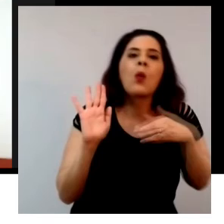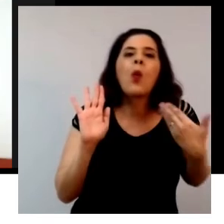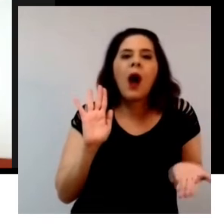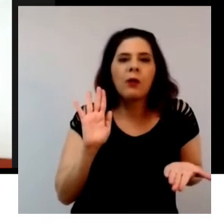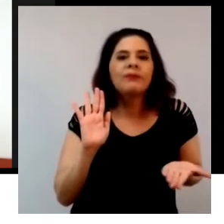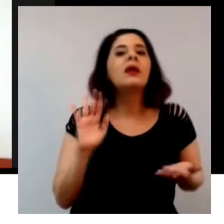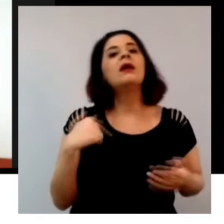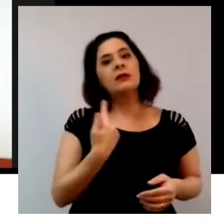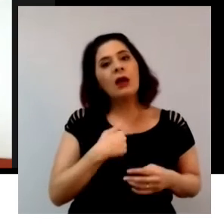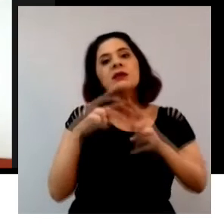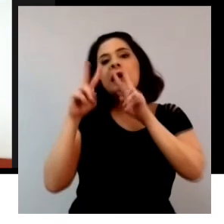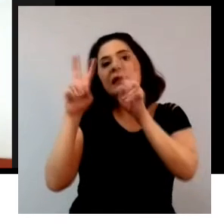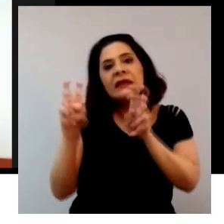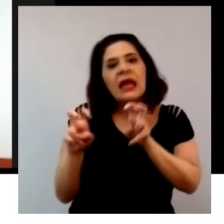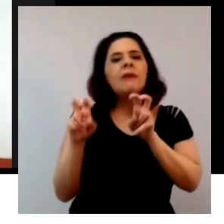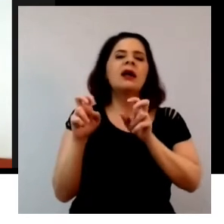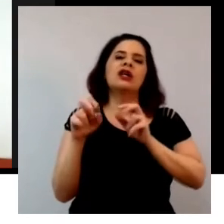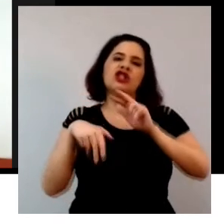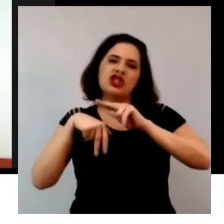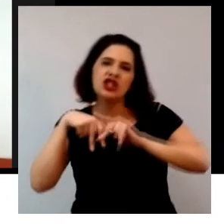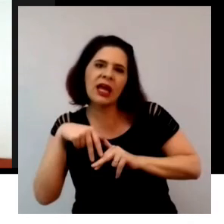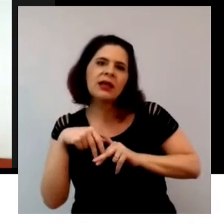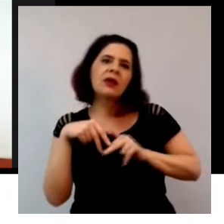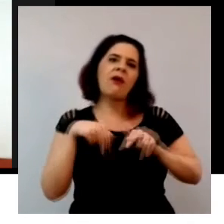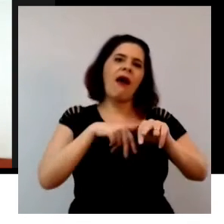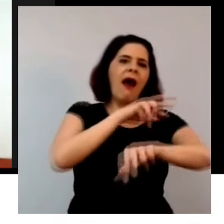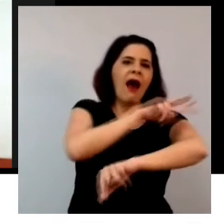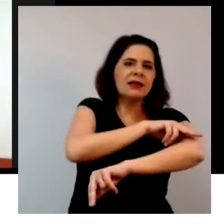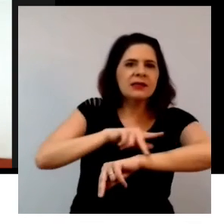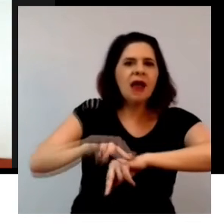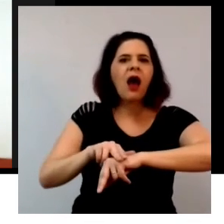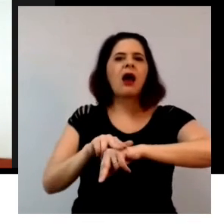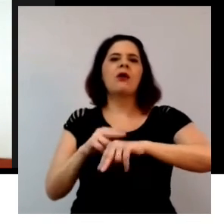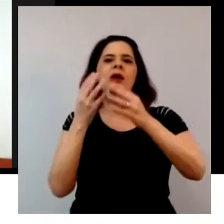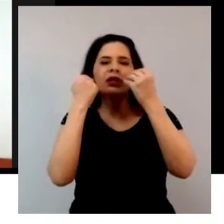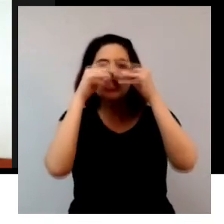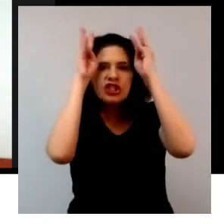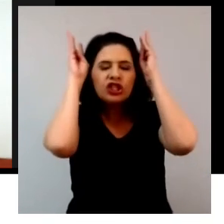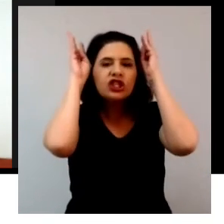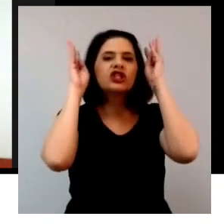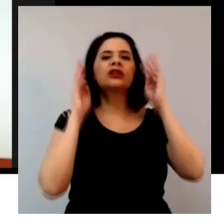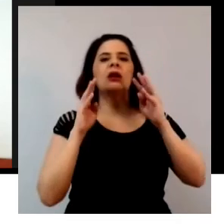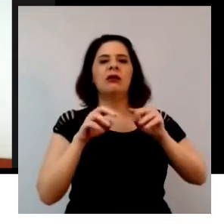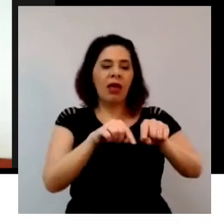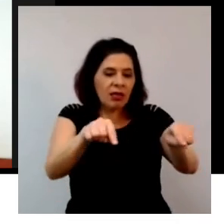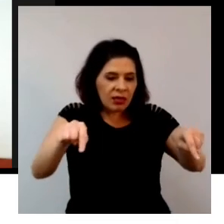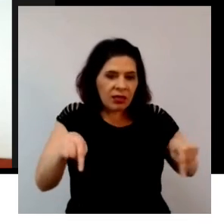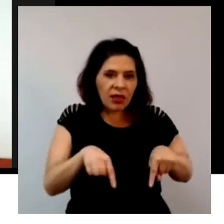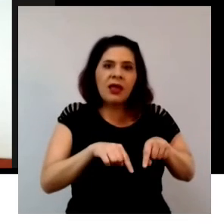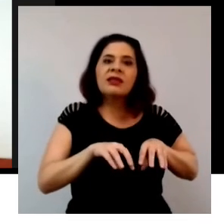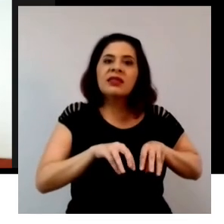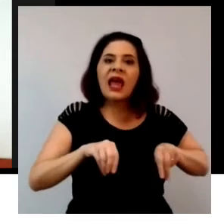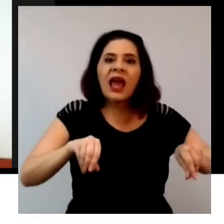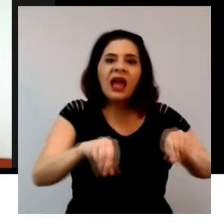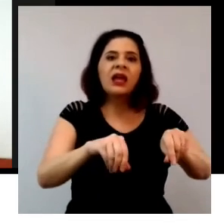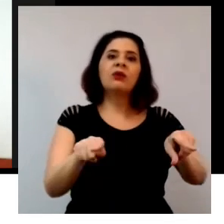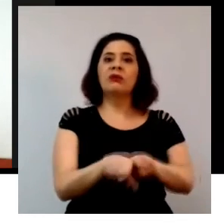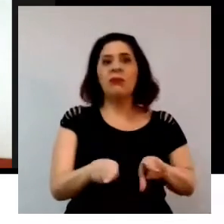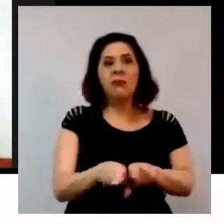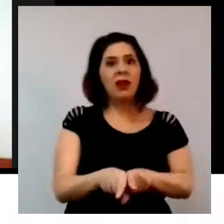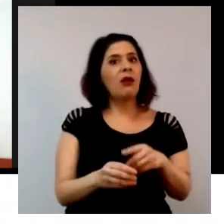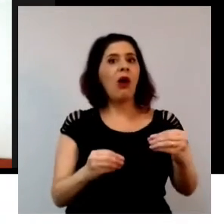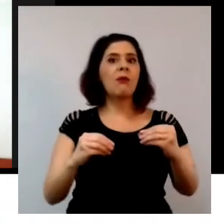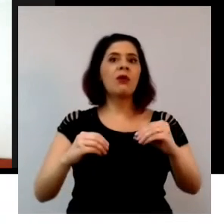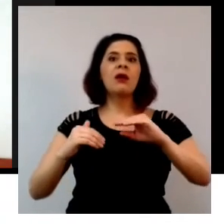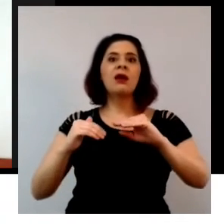para a questão indígena, para a questão fundiária no Brasil, para a segurança pública, então, para o temático da desigualdade. A gente tem ali os nossos interesses,